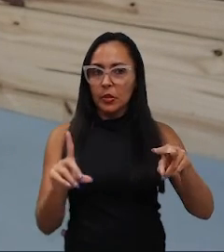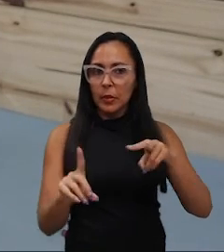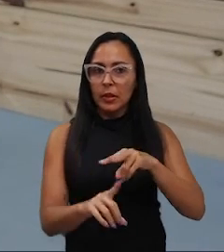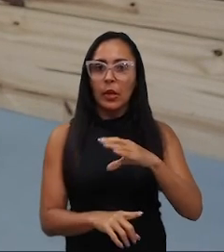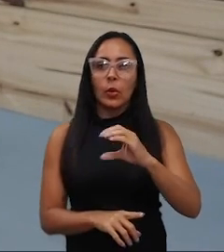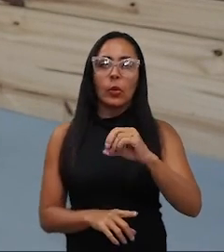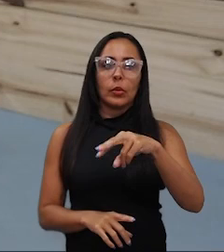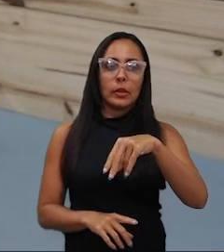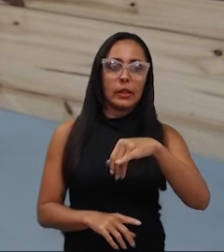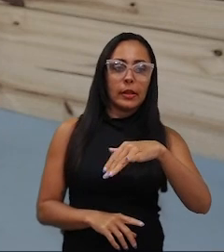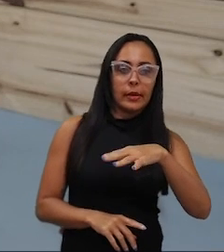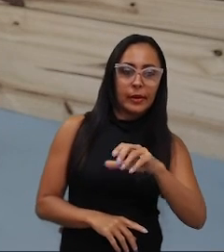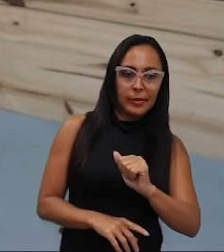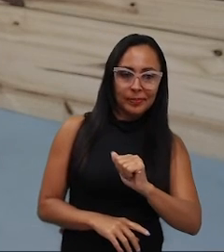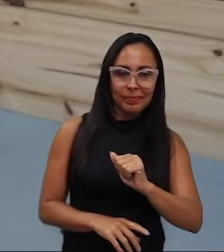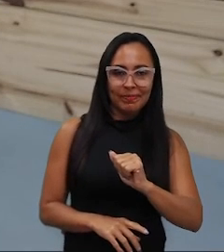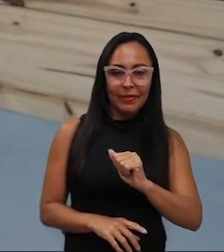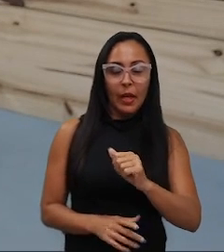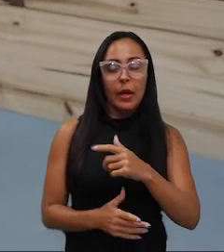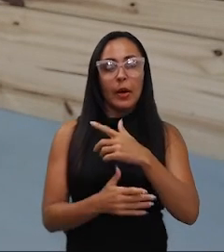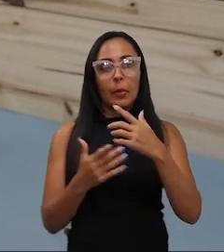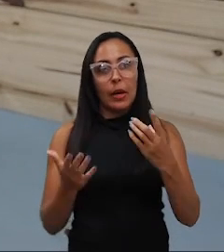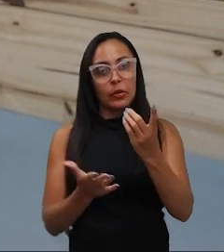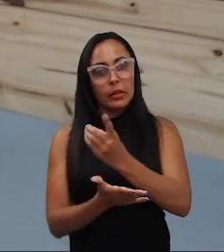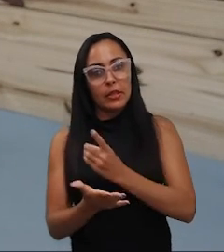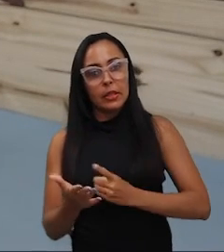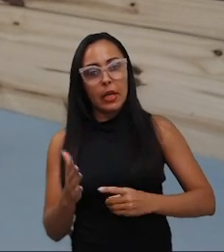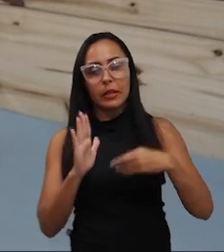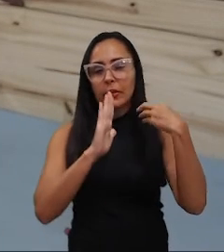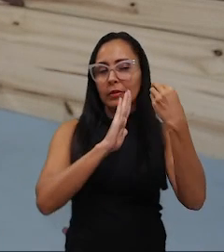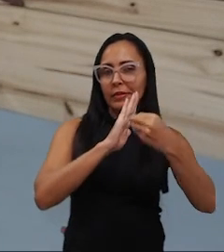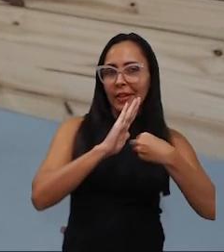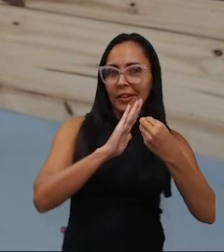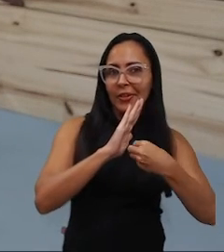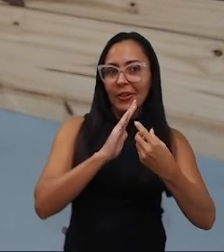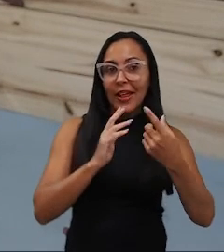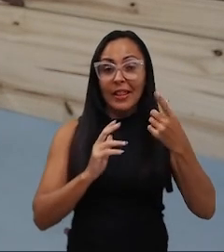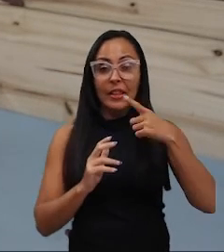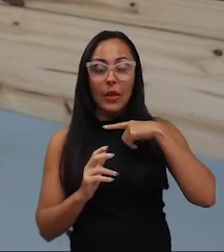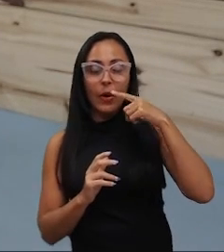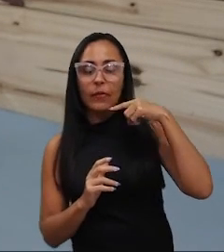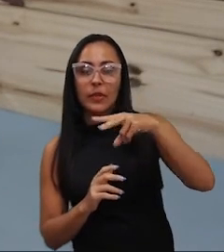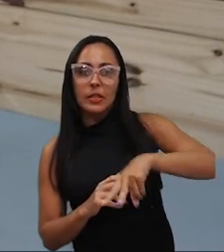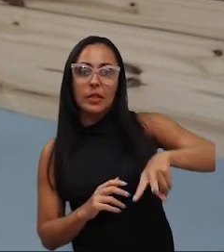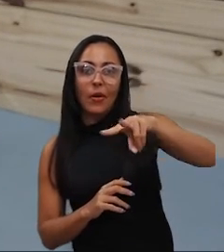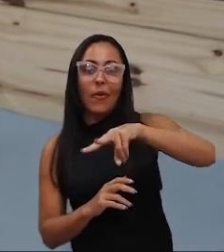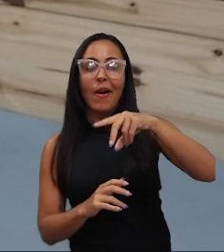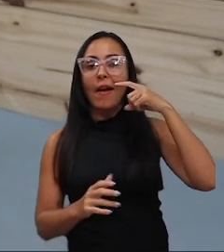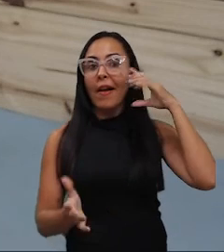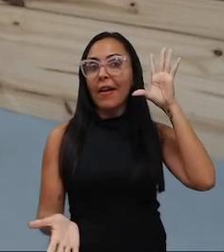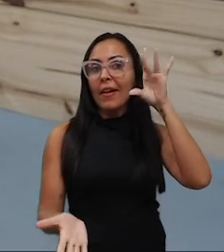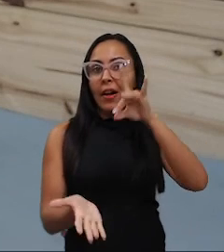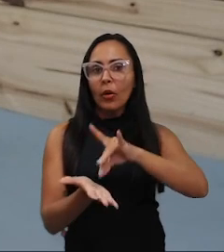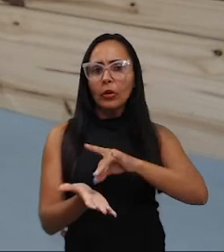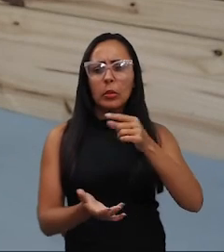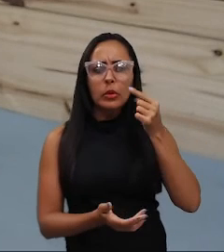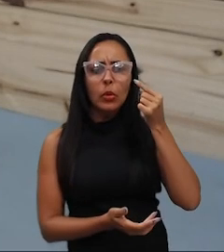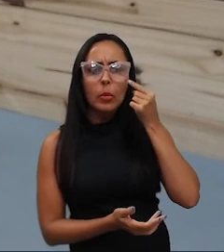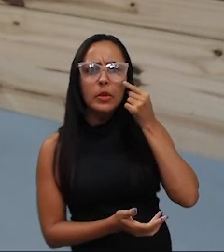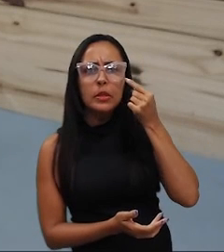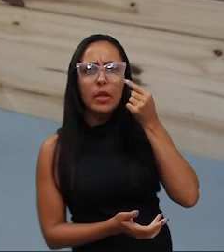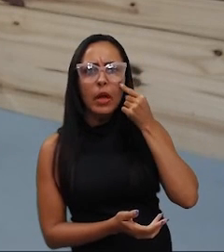cônica para o design de interiores, né? Porque ele tem essa visão real de como a gente observa